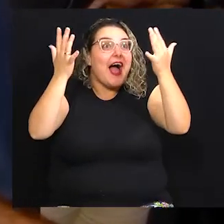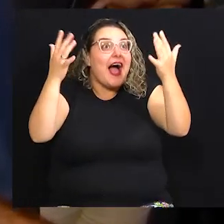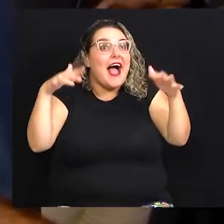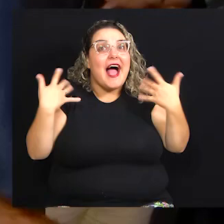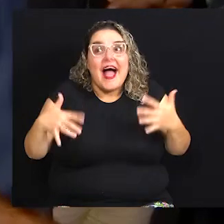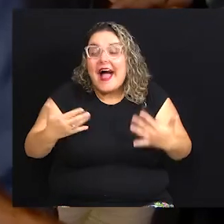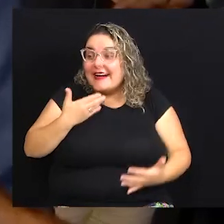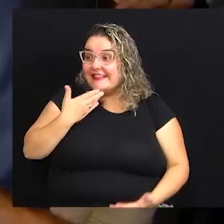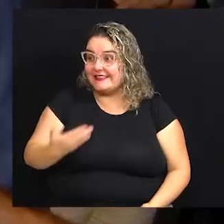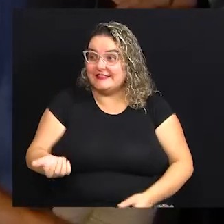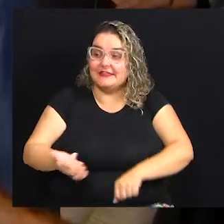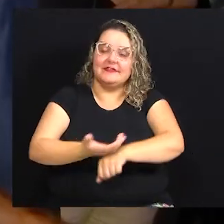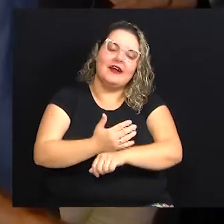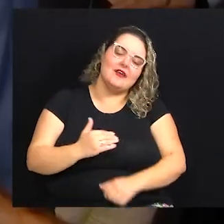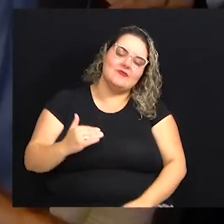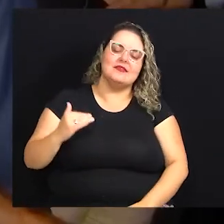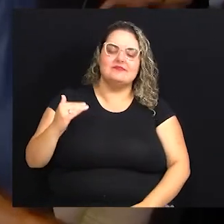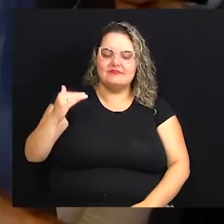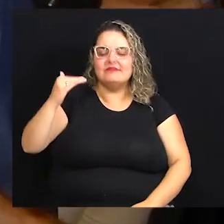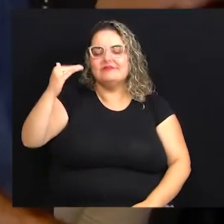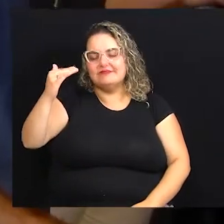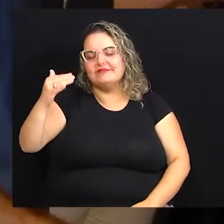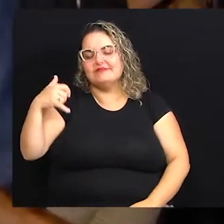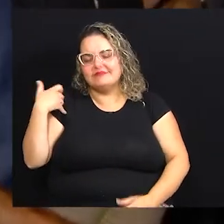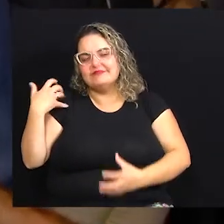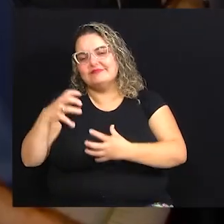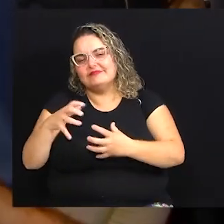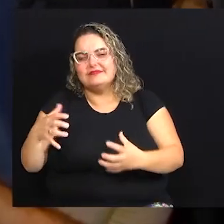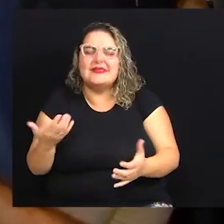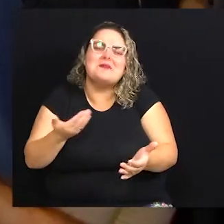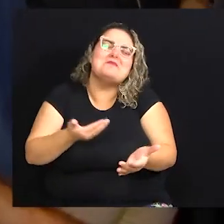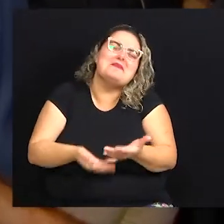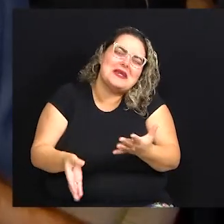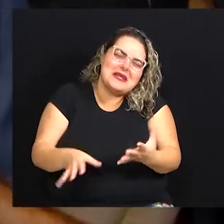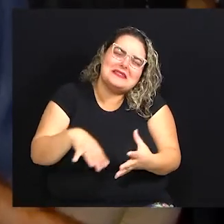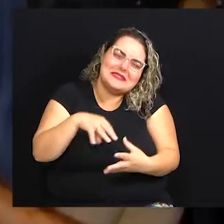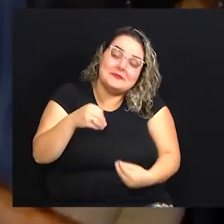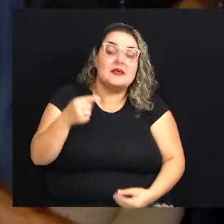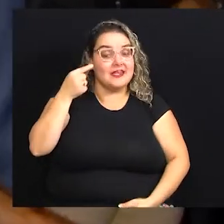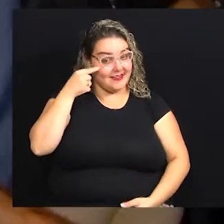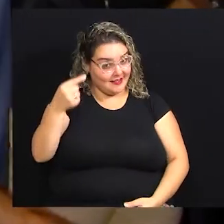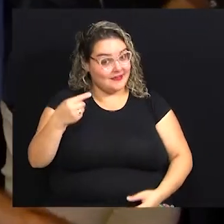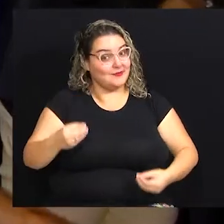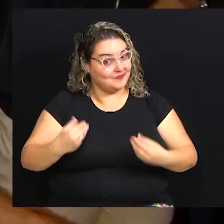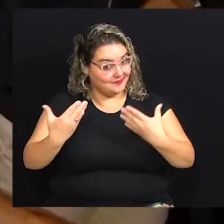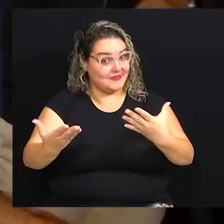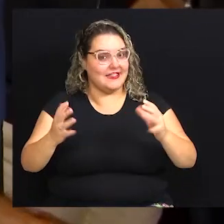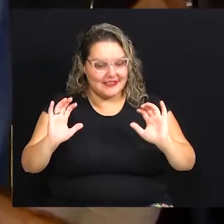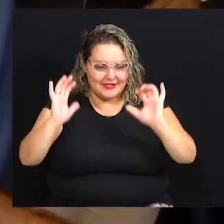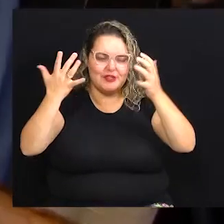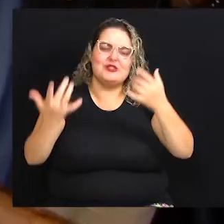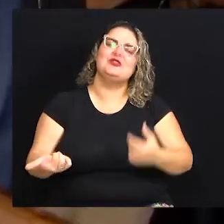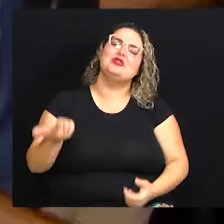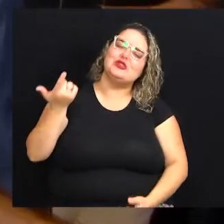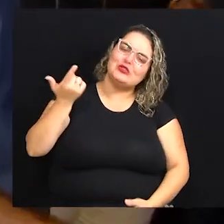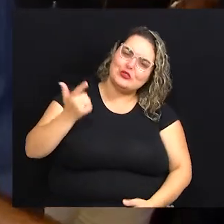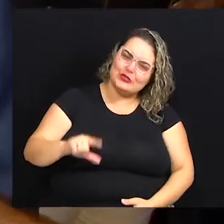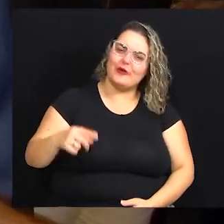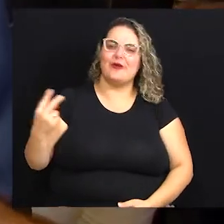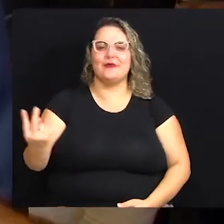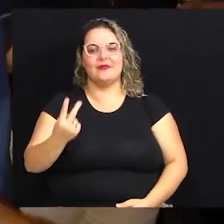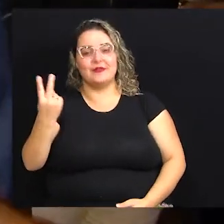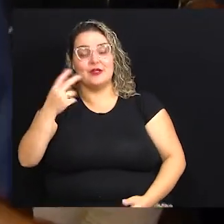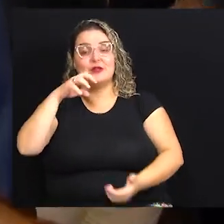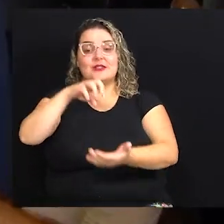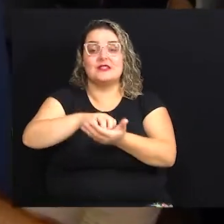emocionava muito. A gente vai ficando adulto, vai ficando mais velho, a gente perde um pouco. E a ideia é trazer esse clima novamente,